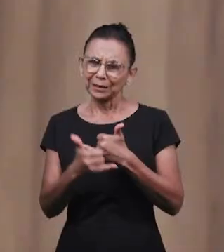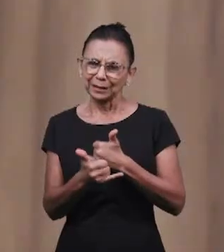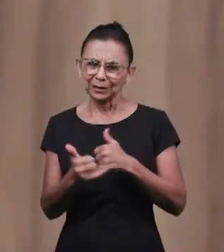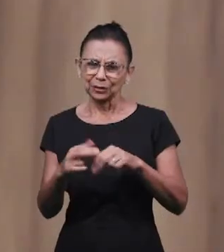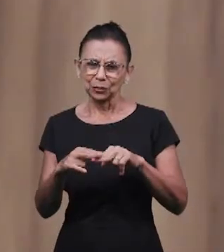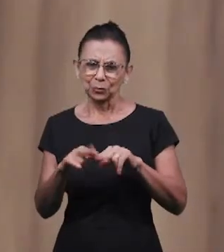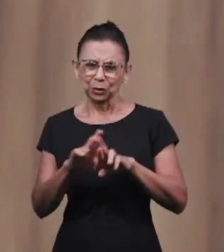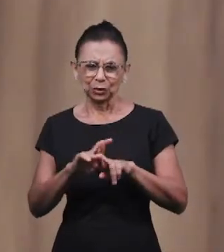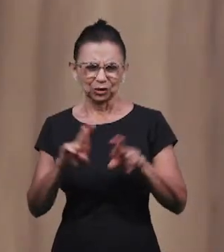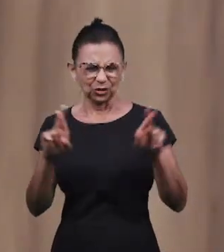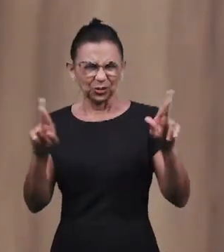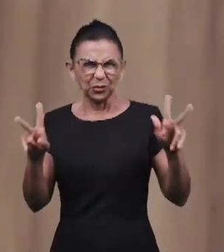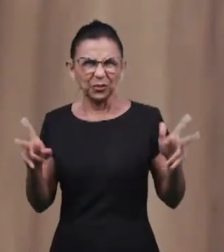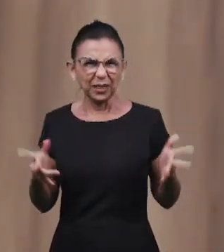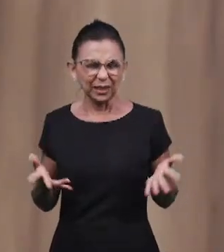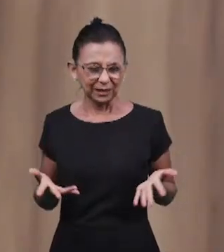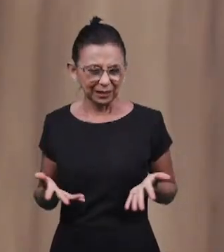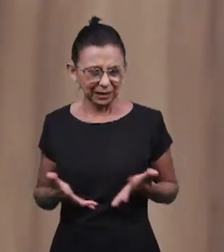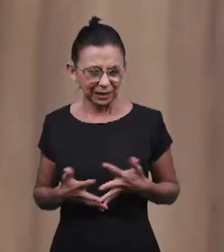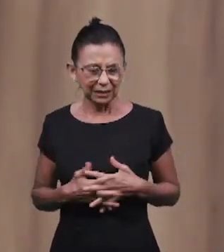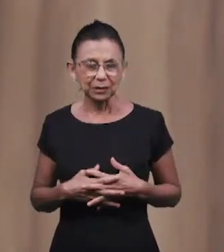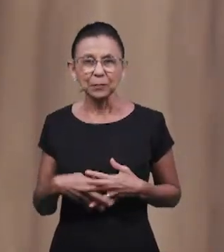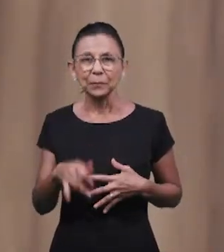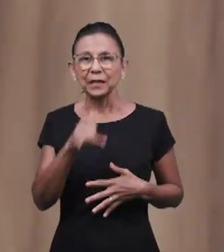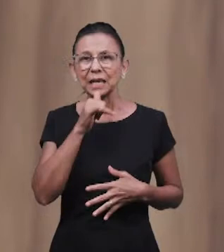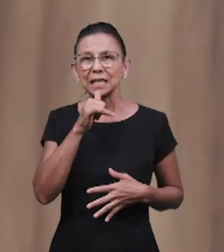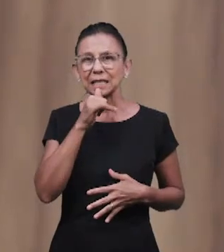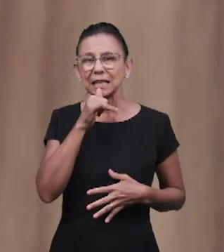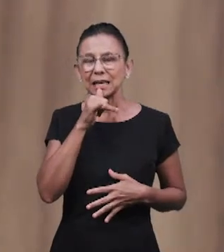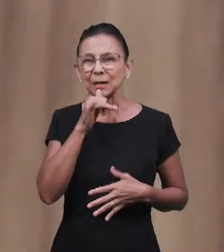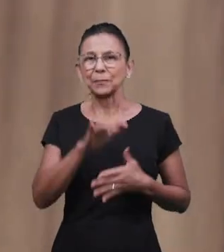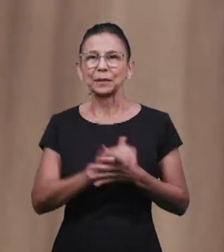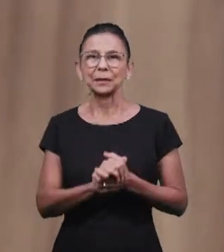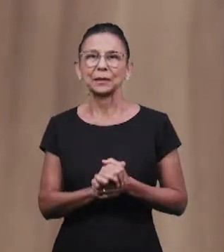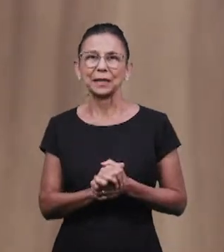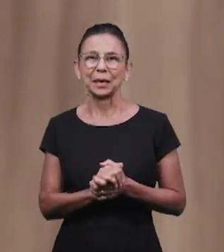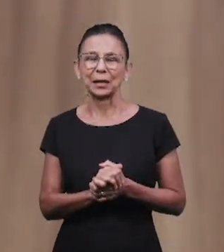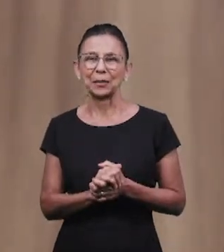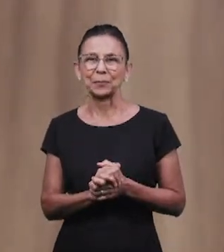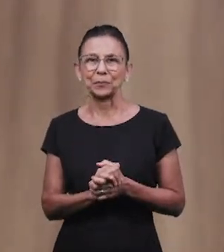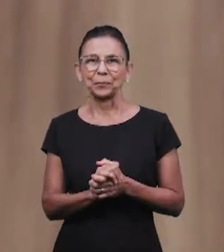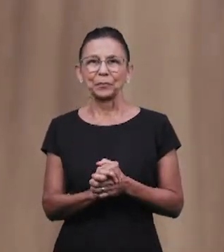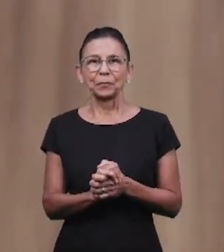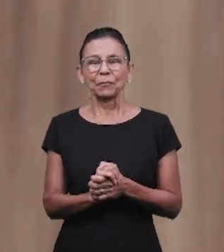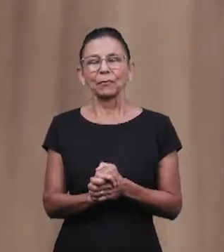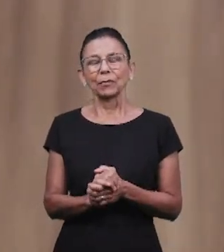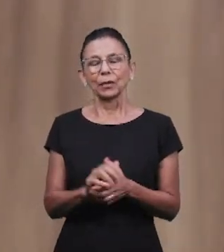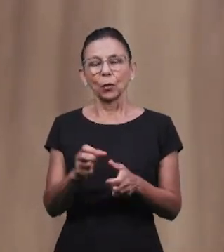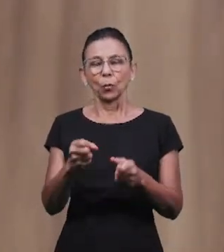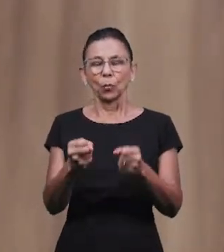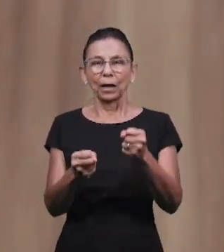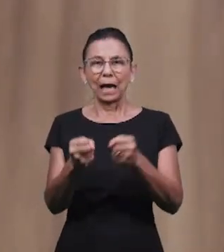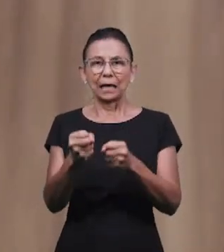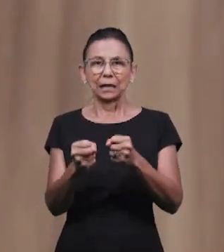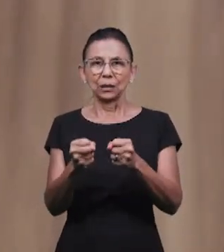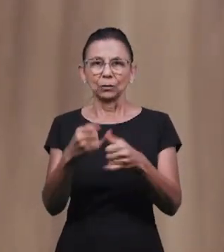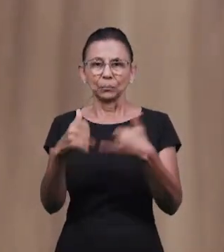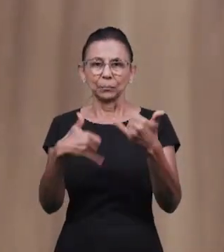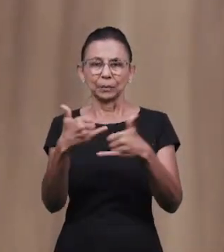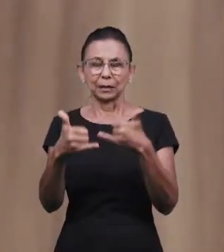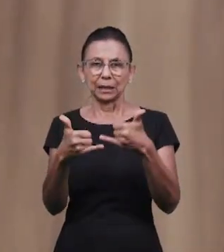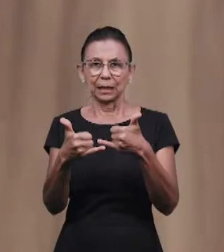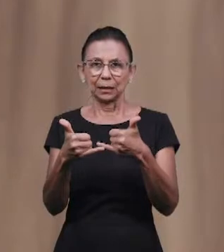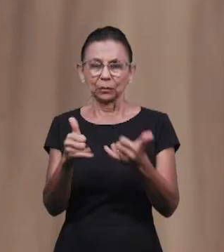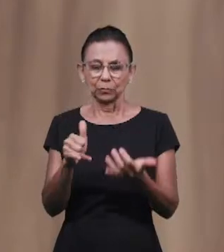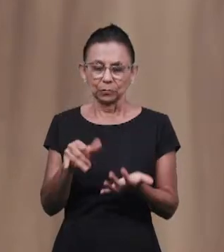não convencional, né? Está usando, por exemplo, dá um carrinho, virou esse carrinho de ponta para